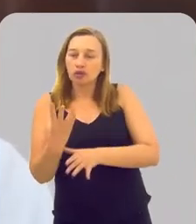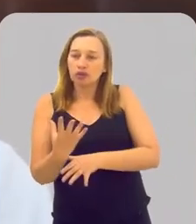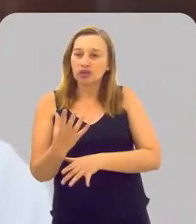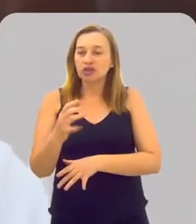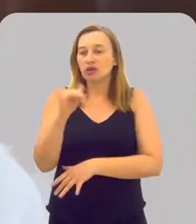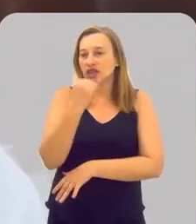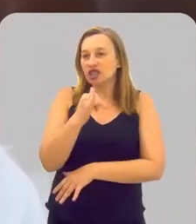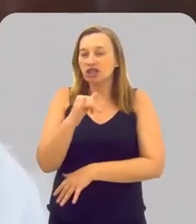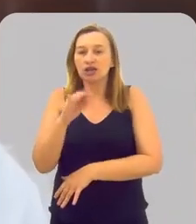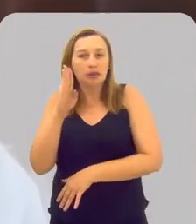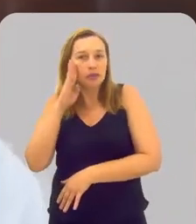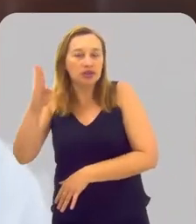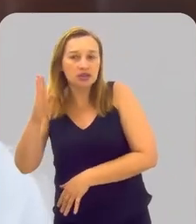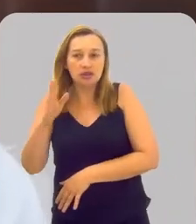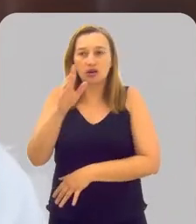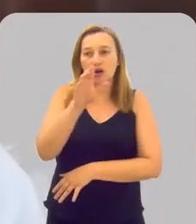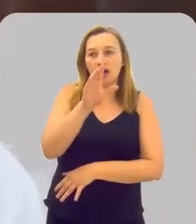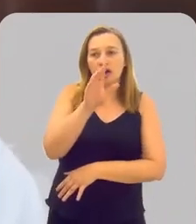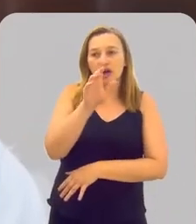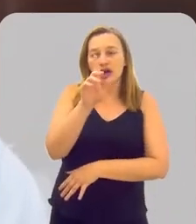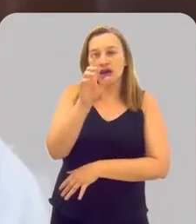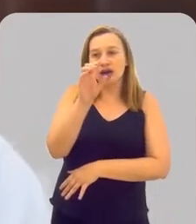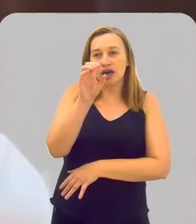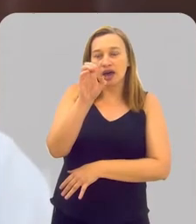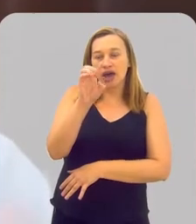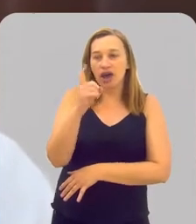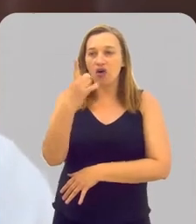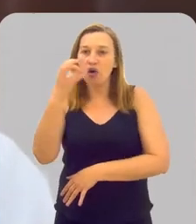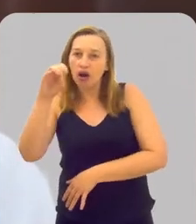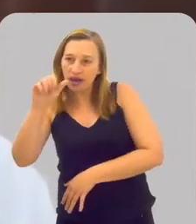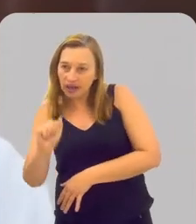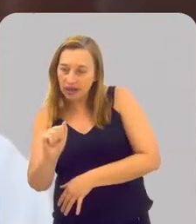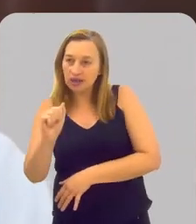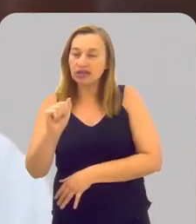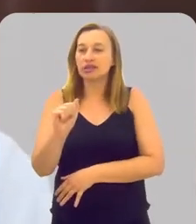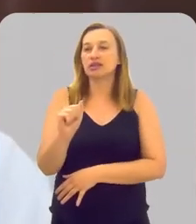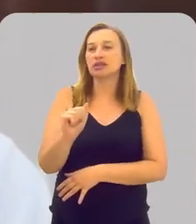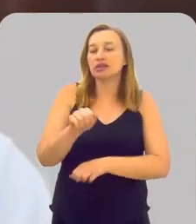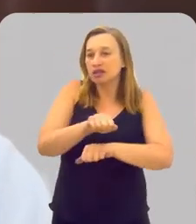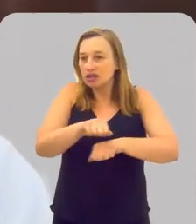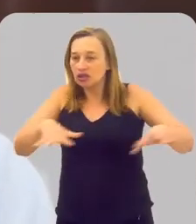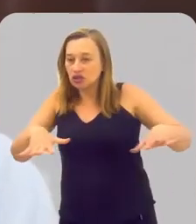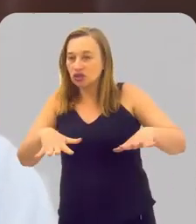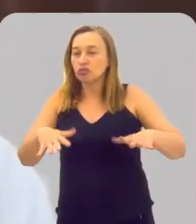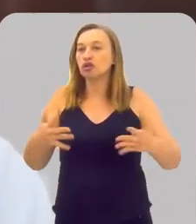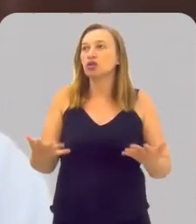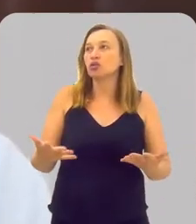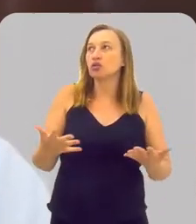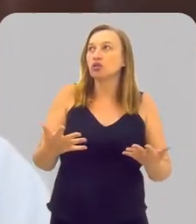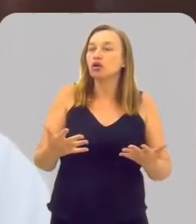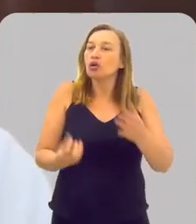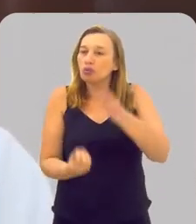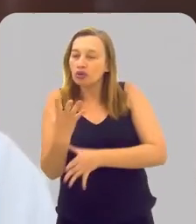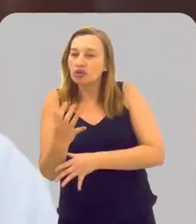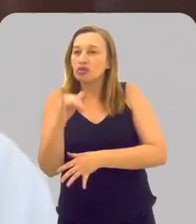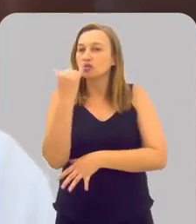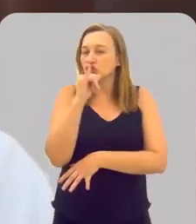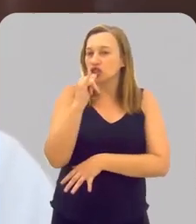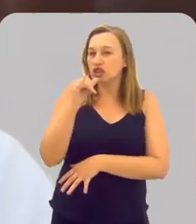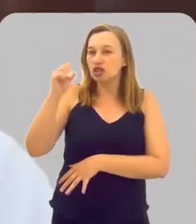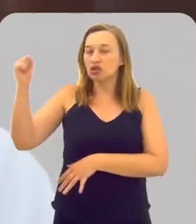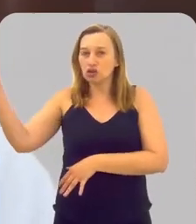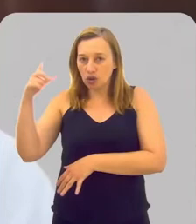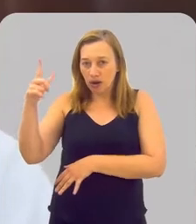transição energética, principalmente para a parte de eólicas em terra e também na geração distribuída e produção de